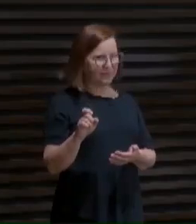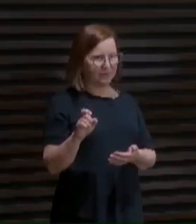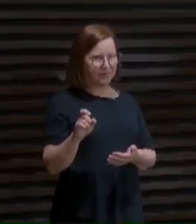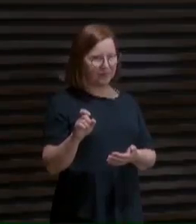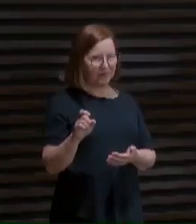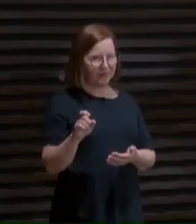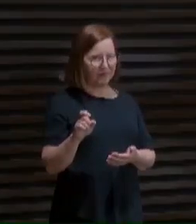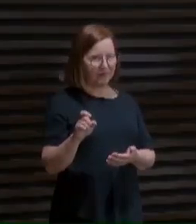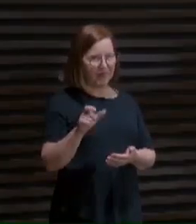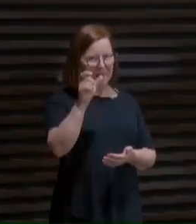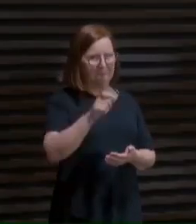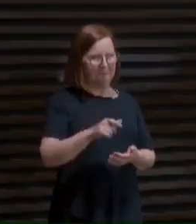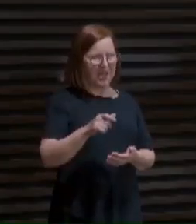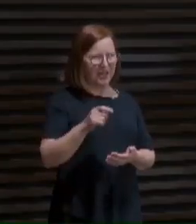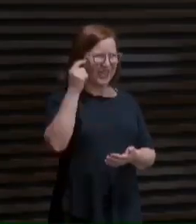dídimos,